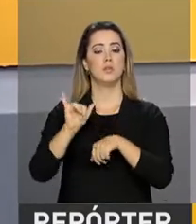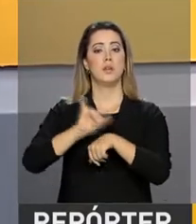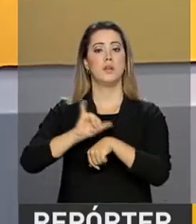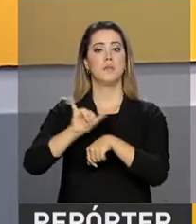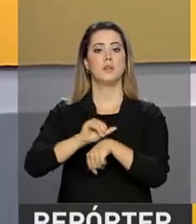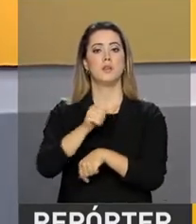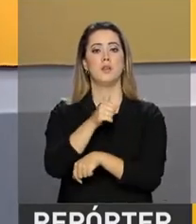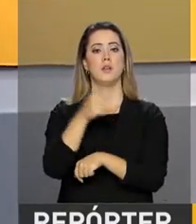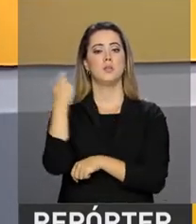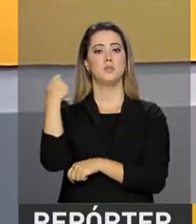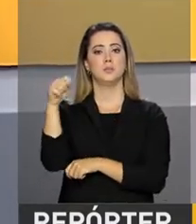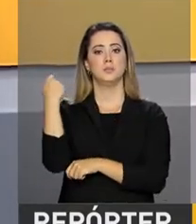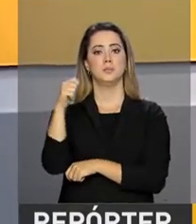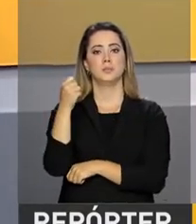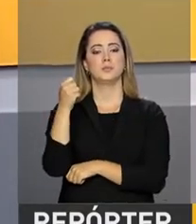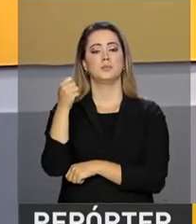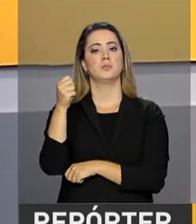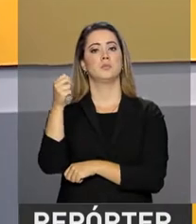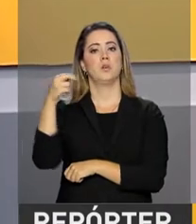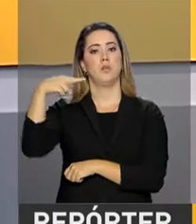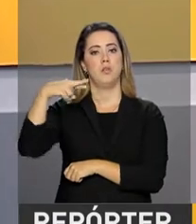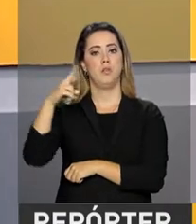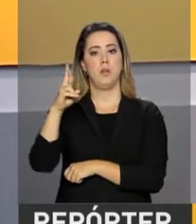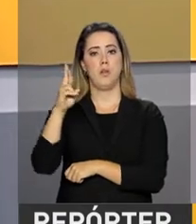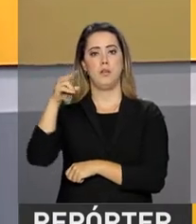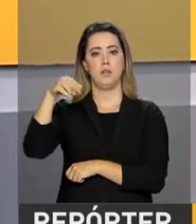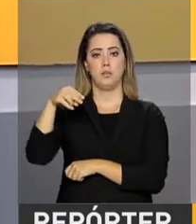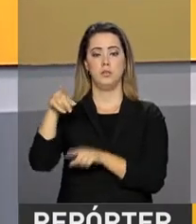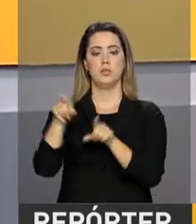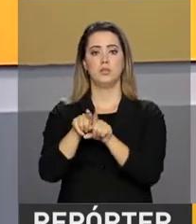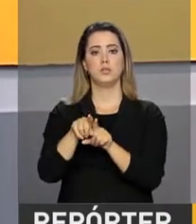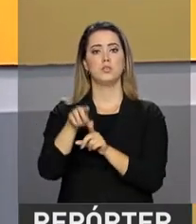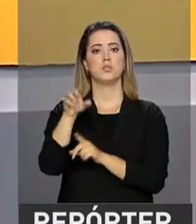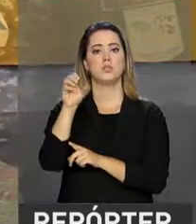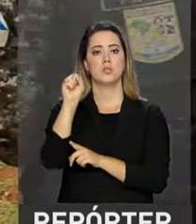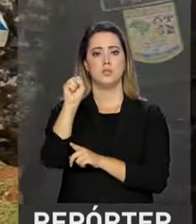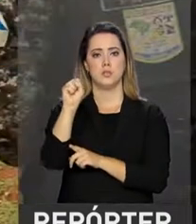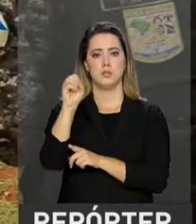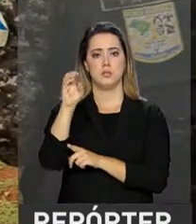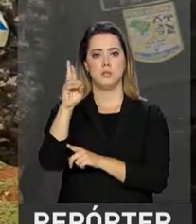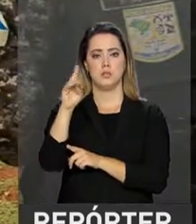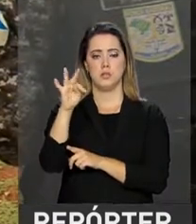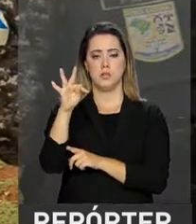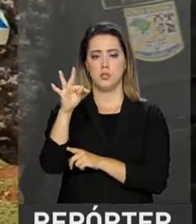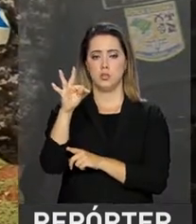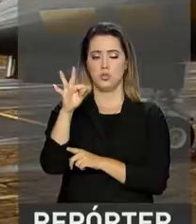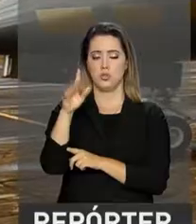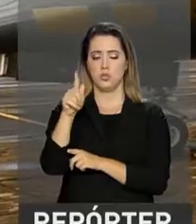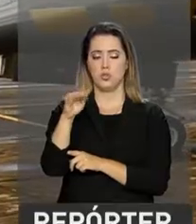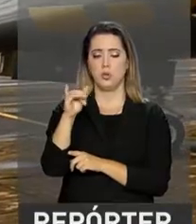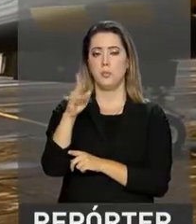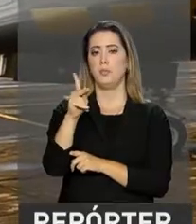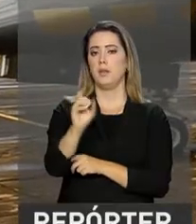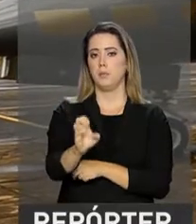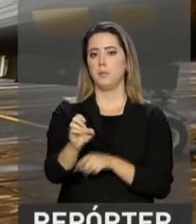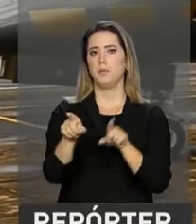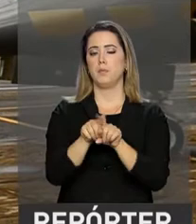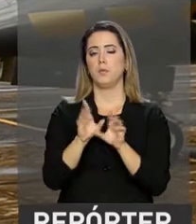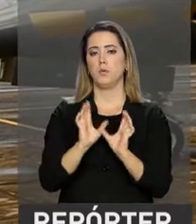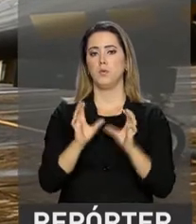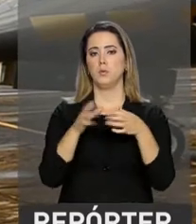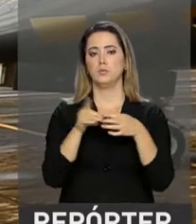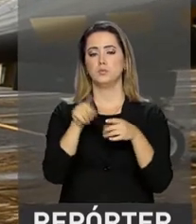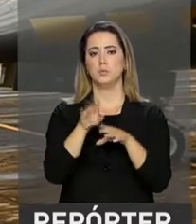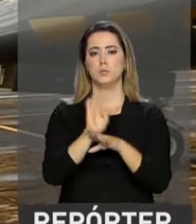do Rio Grande do Sul, Rio Grande do Norte e Sergipe. As ações fazem parte do Plano Nacional de Segurança Pública e o objetivo